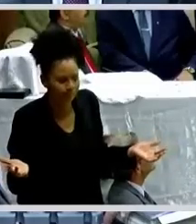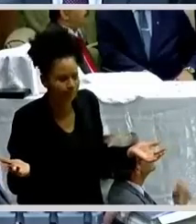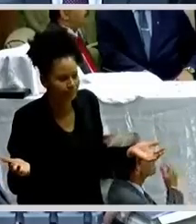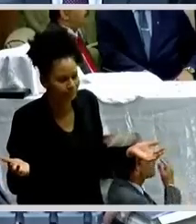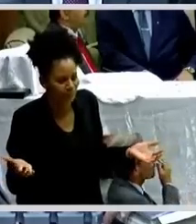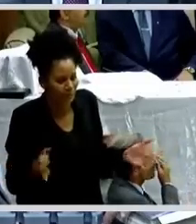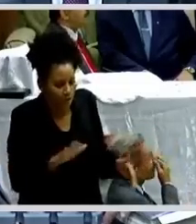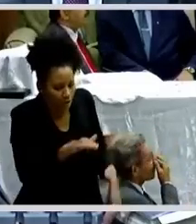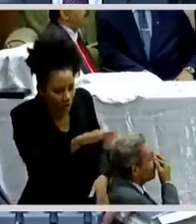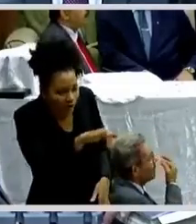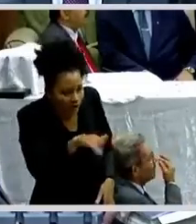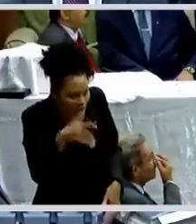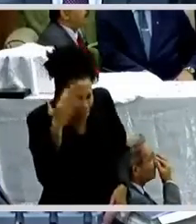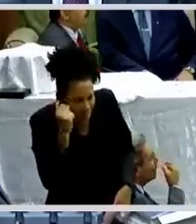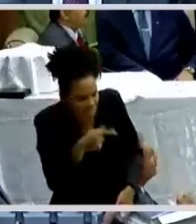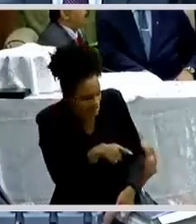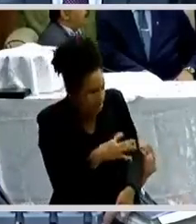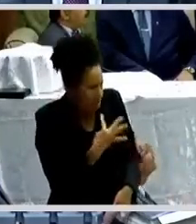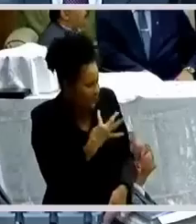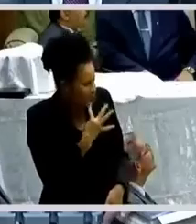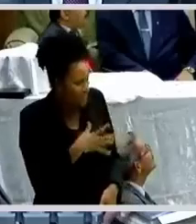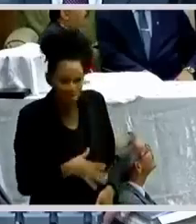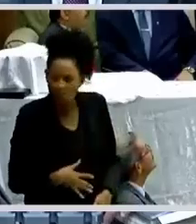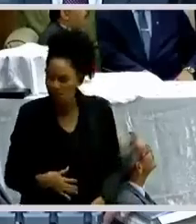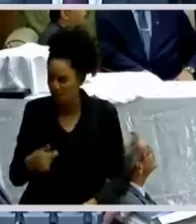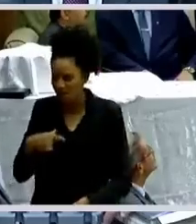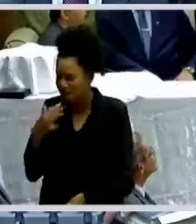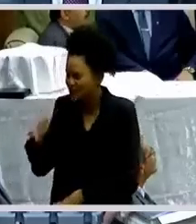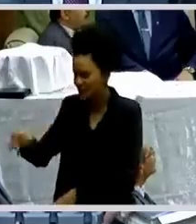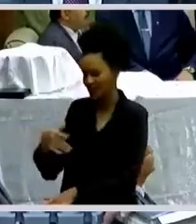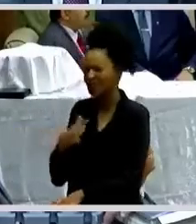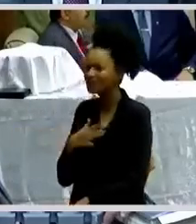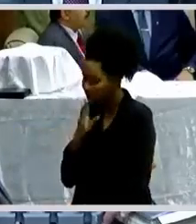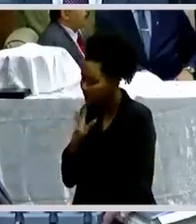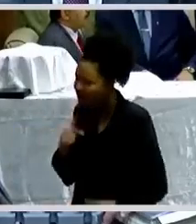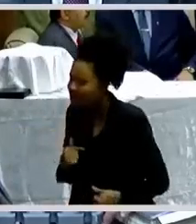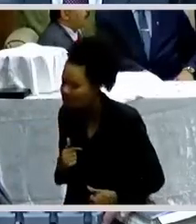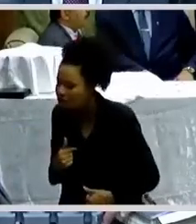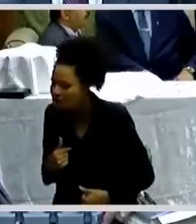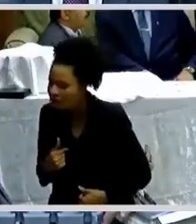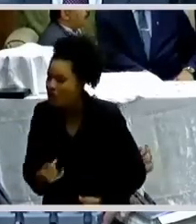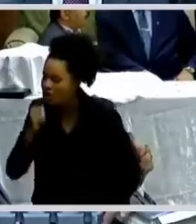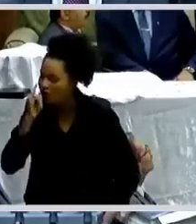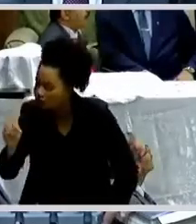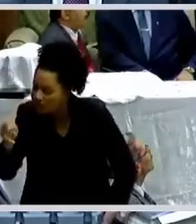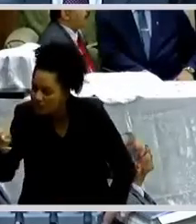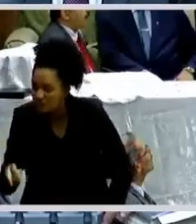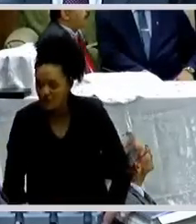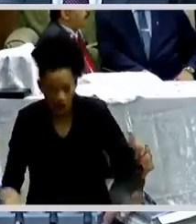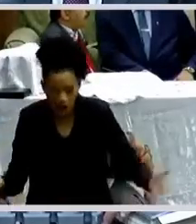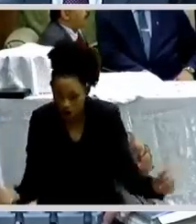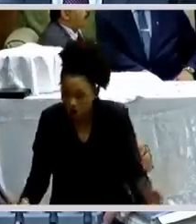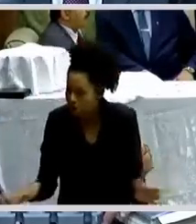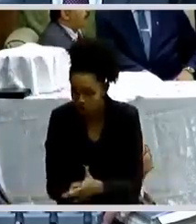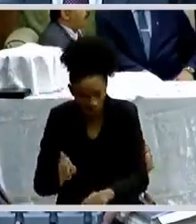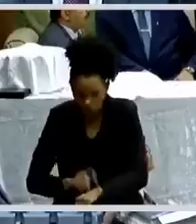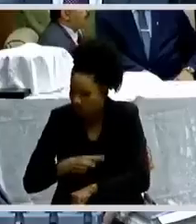Filha, vocês sabem do que não conhecem, a gente fala do que conhecemos. Mas uma coisa eu te digo, a hora vem e já chegou.